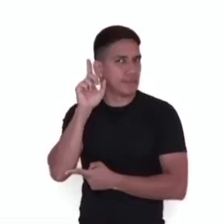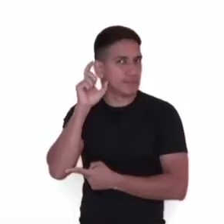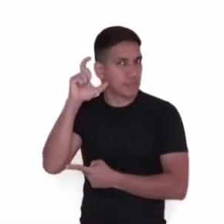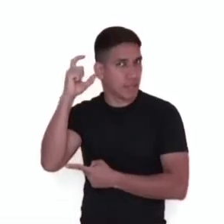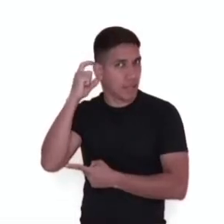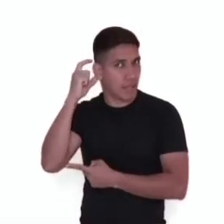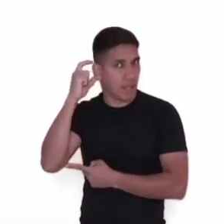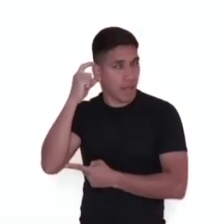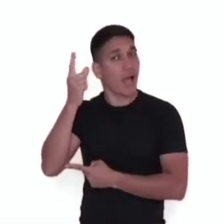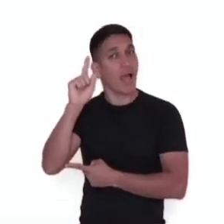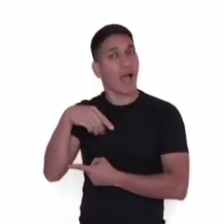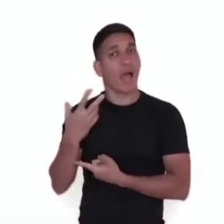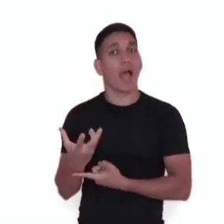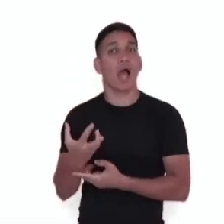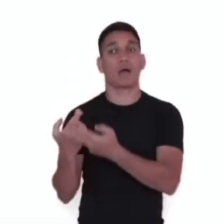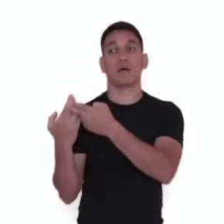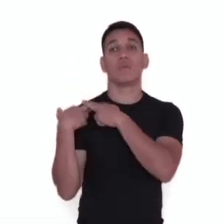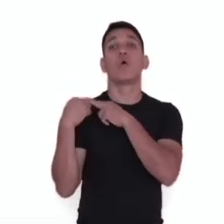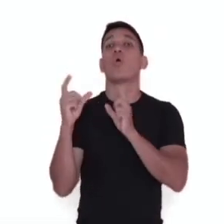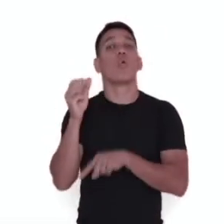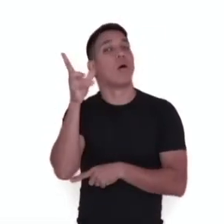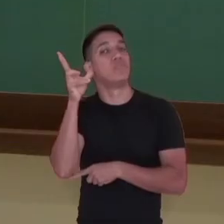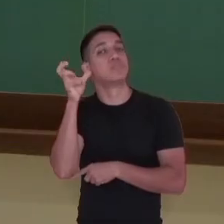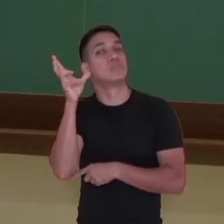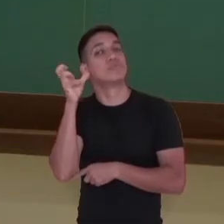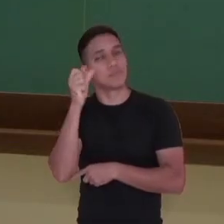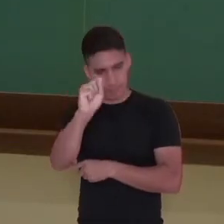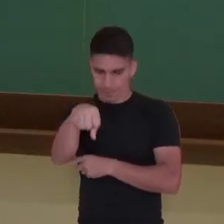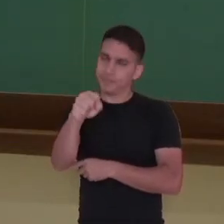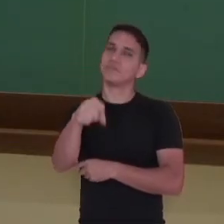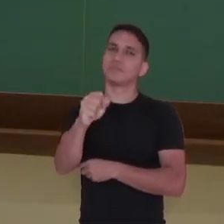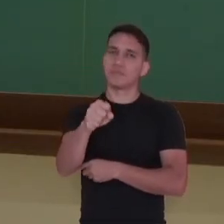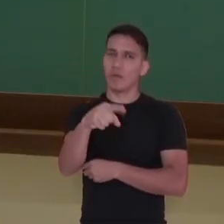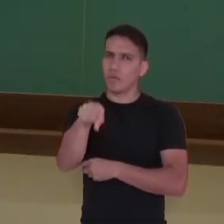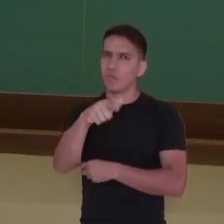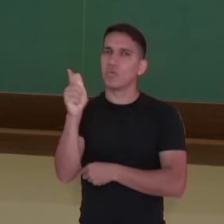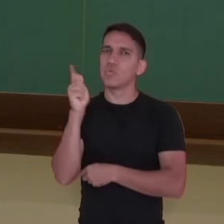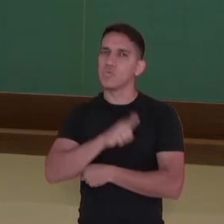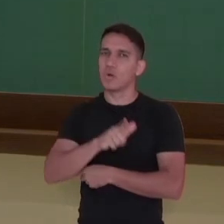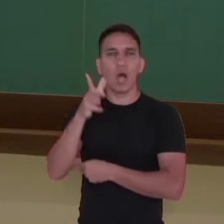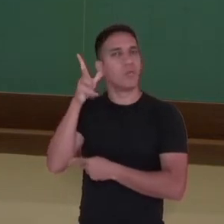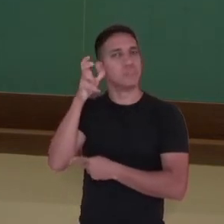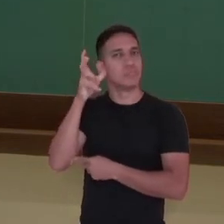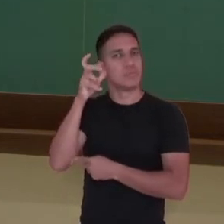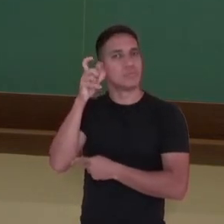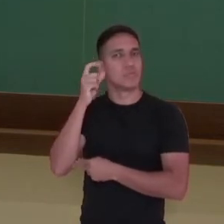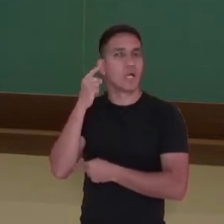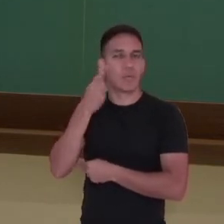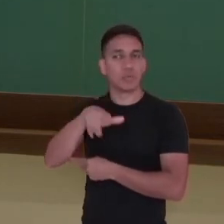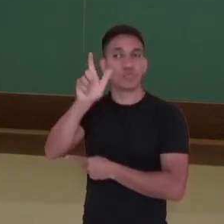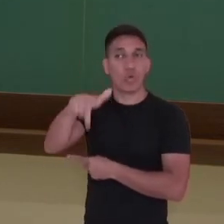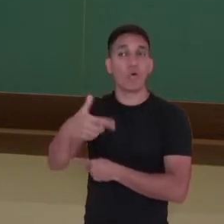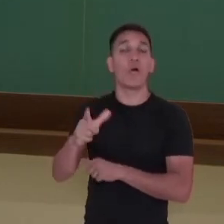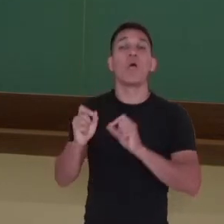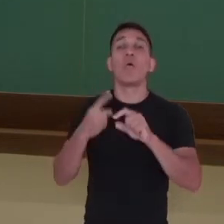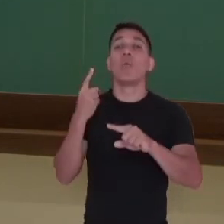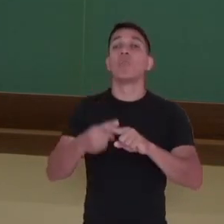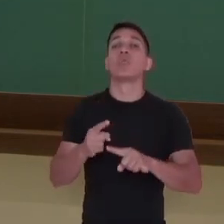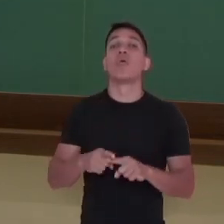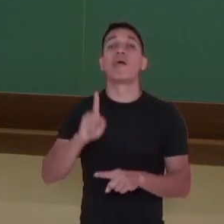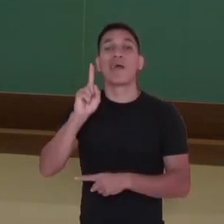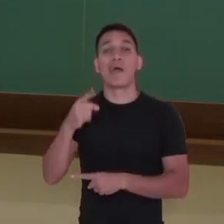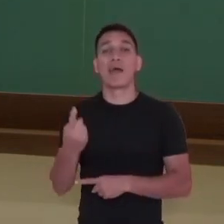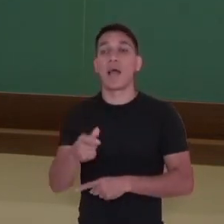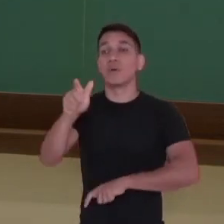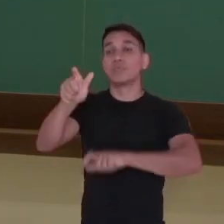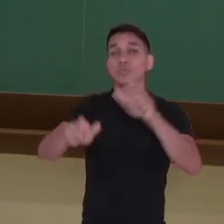órgãos responsáveis pela audição, isso mesmo. Você está me ouvindo aí do outro lado? Claro, o seu órgão